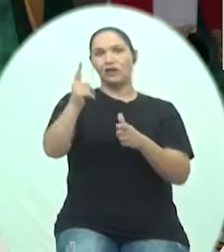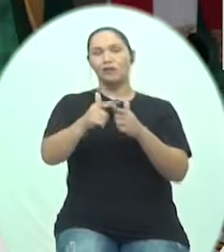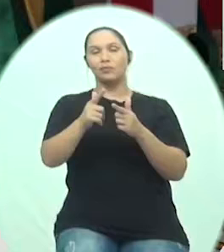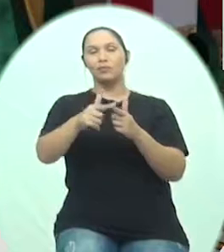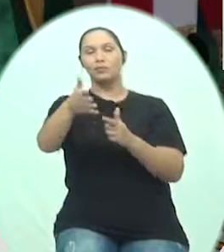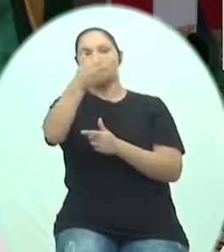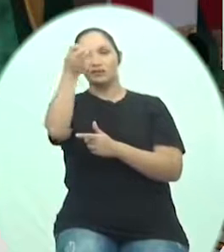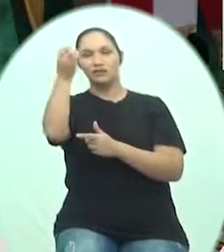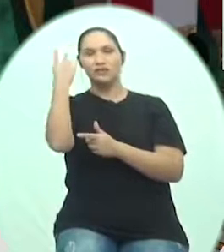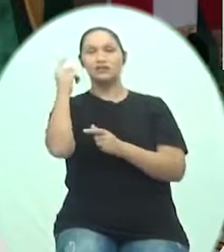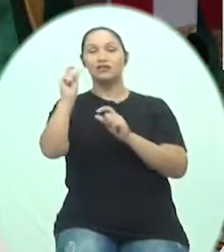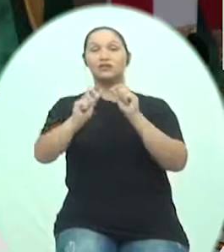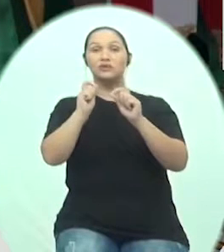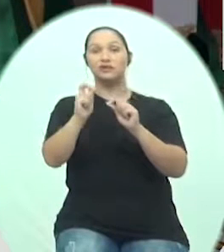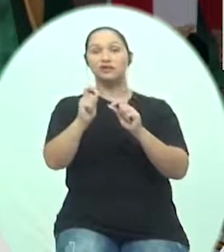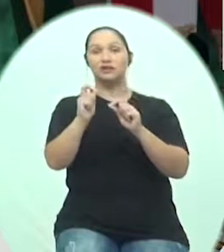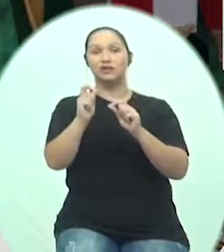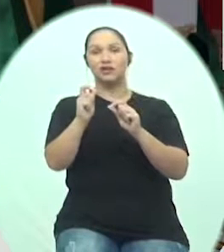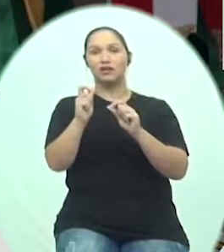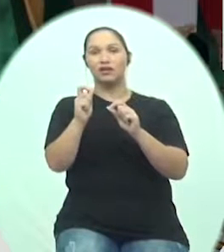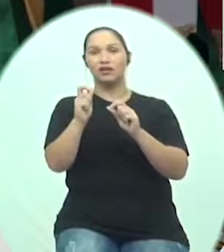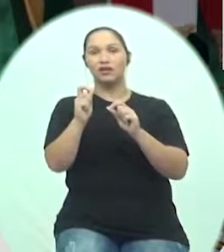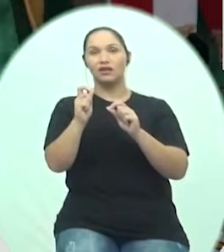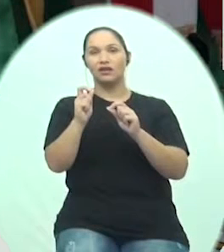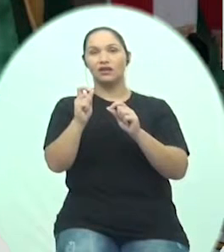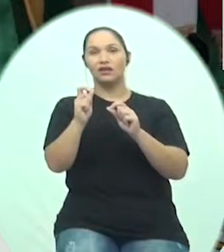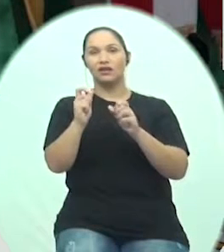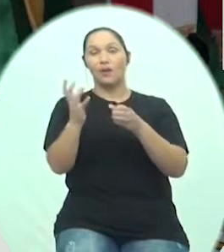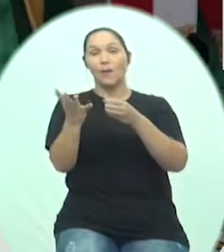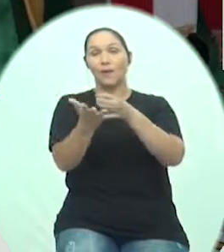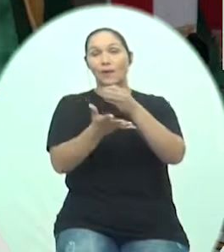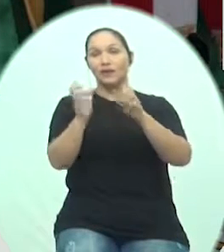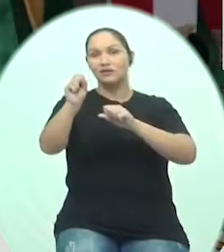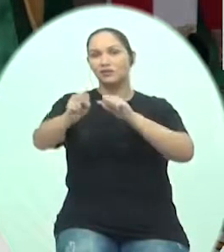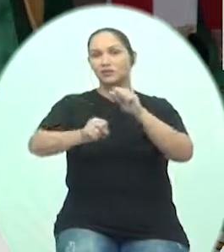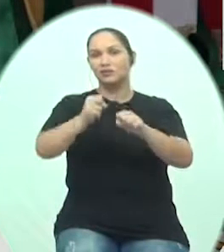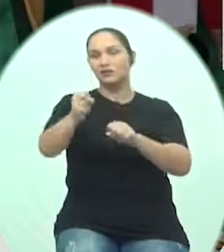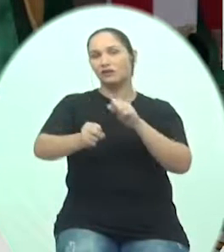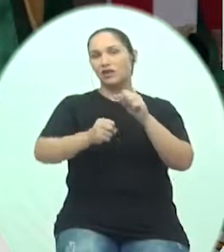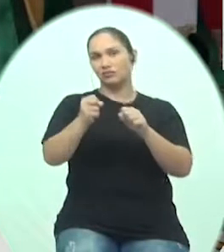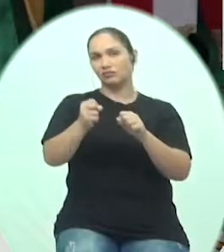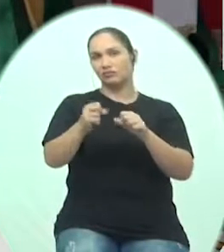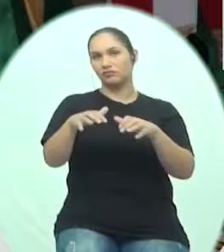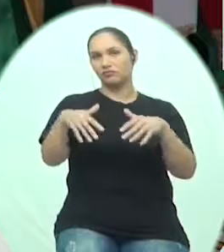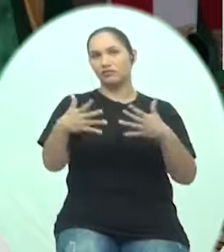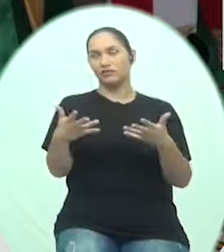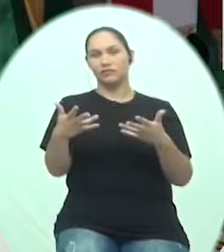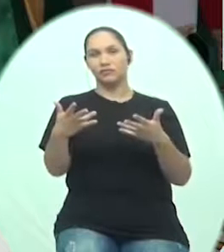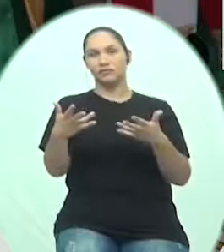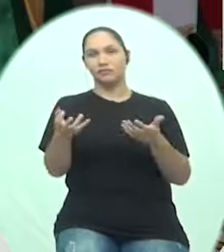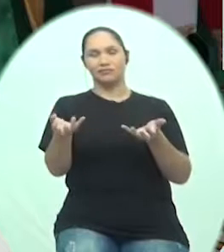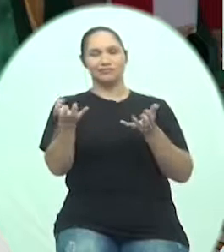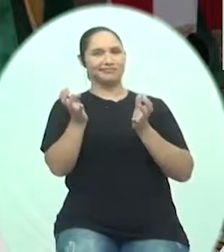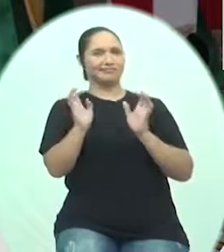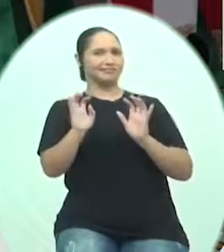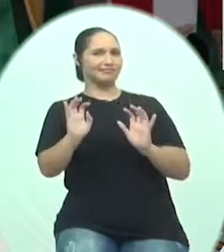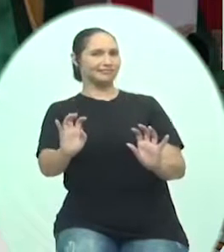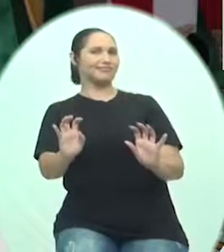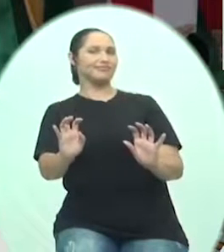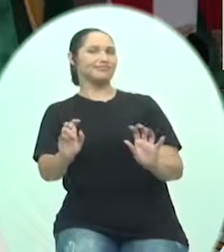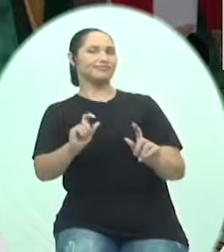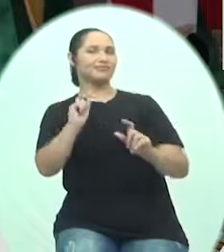conceito básico da bicicleta que bicicleta faz curva então não se pretende uma pista de corrida em to da